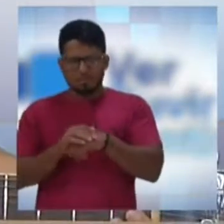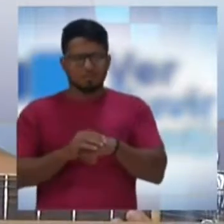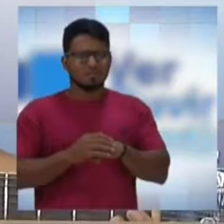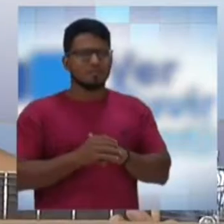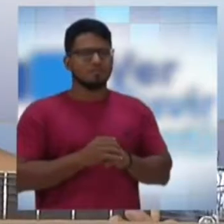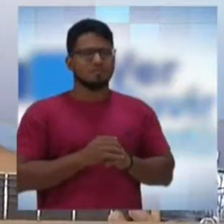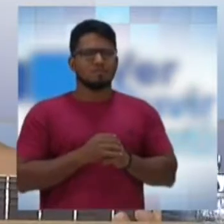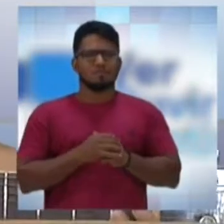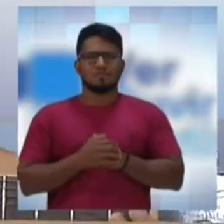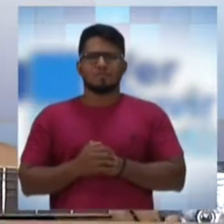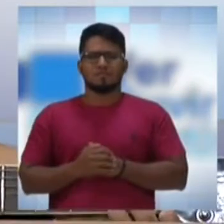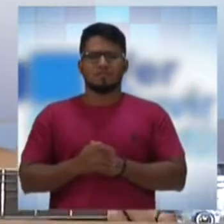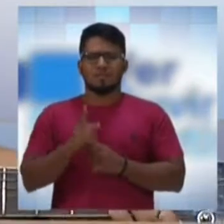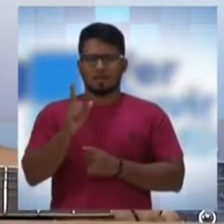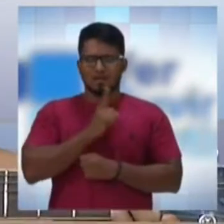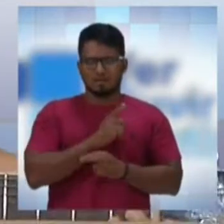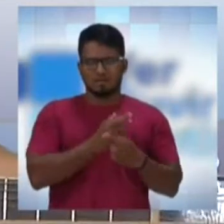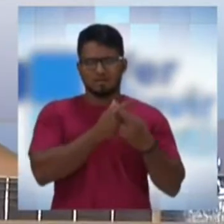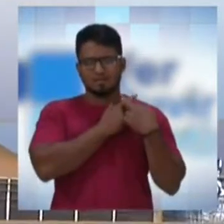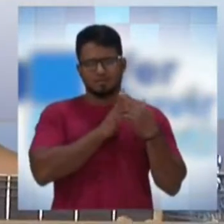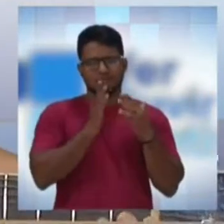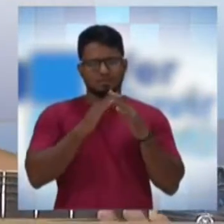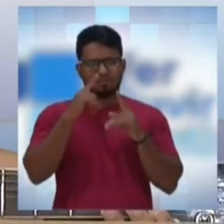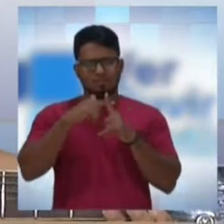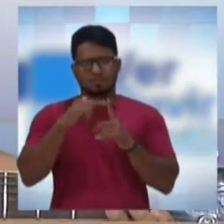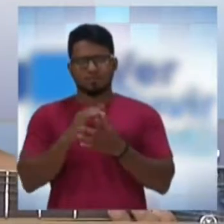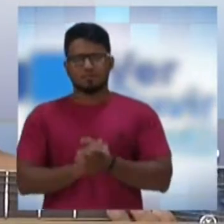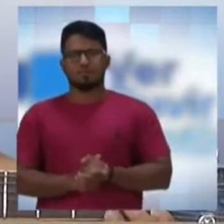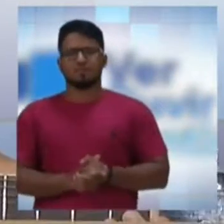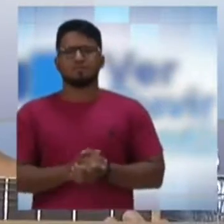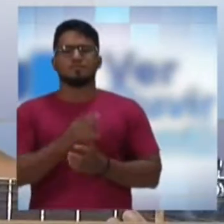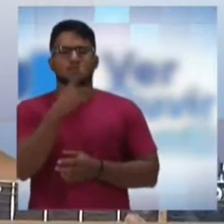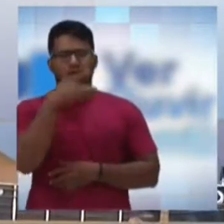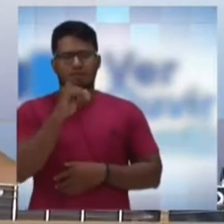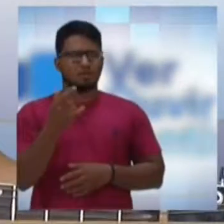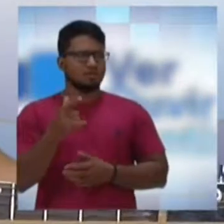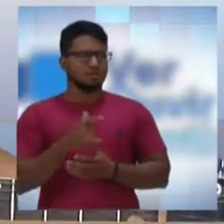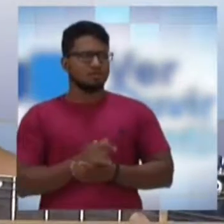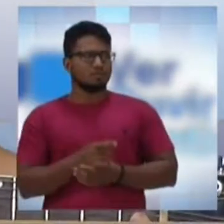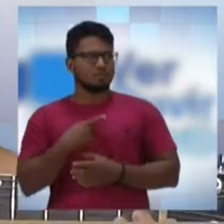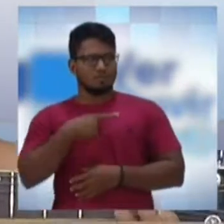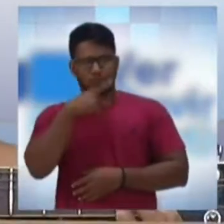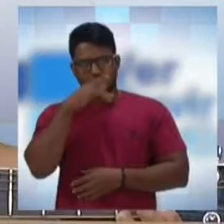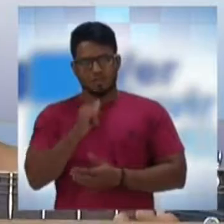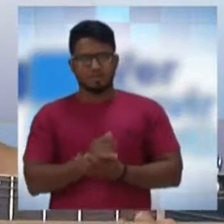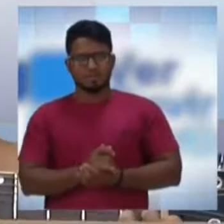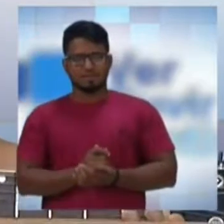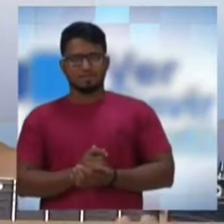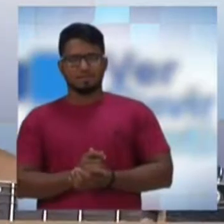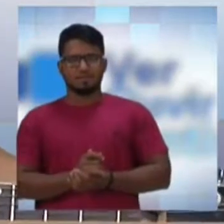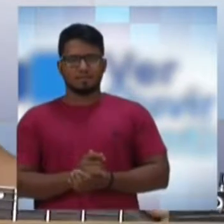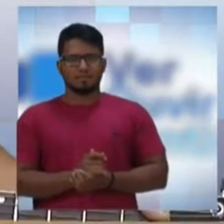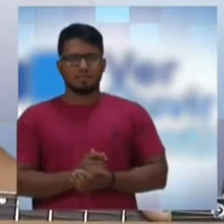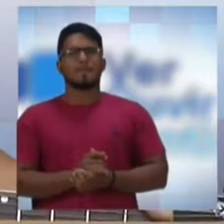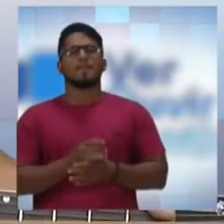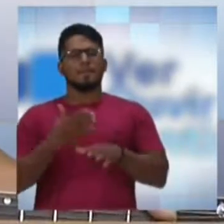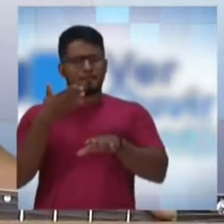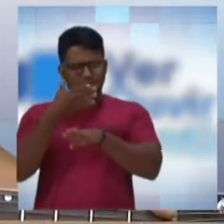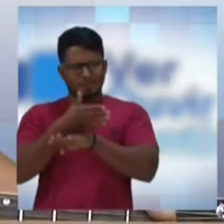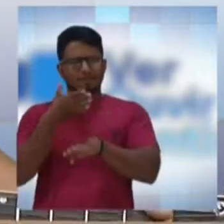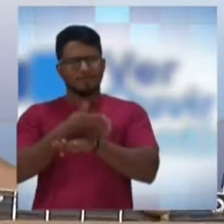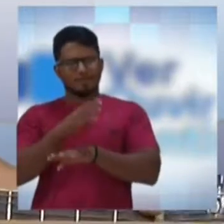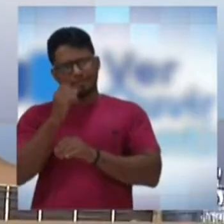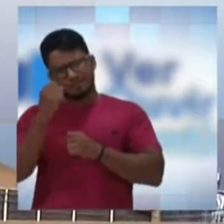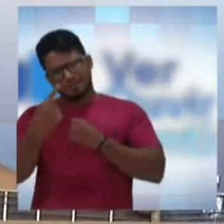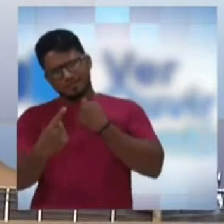doentes e ela tem essa função na igreja também. E seu pai não, né? Meu pai, ele